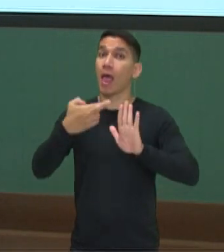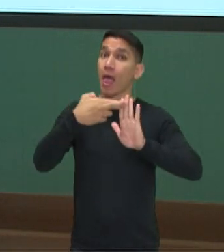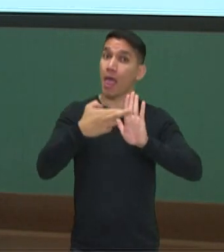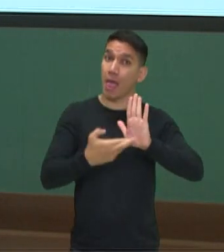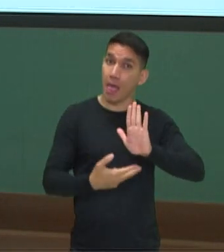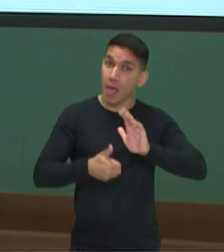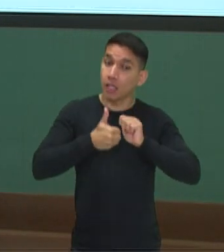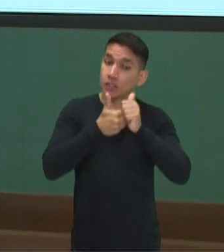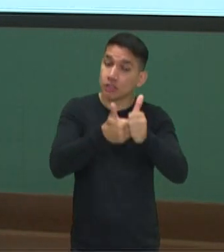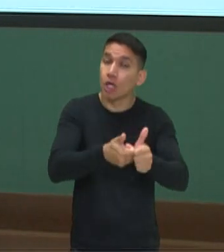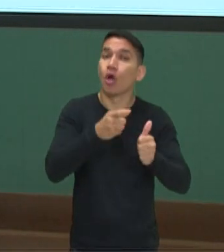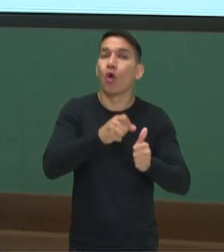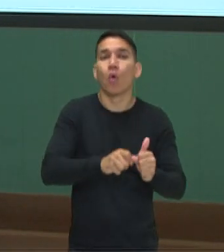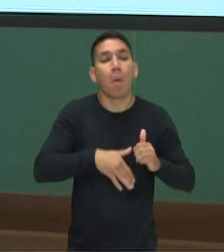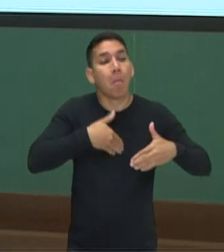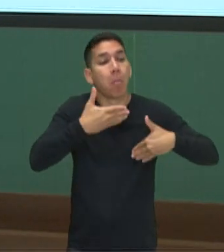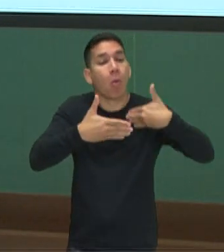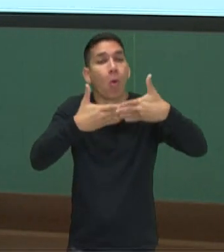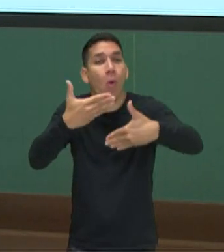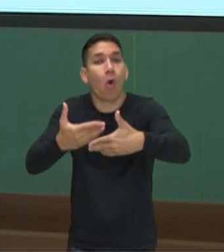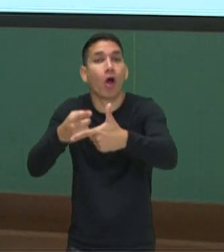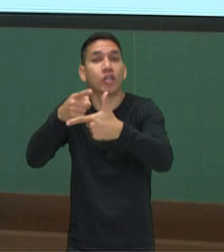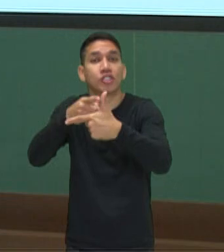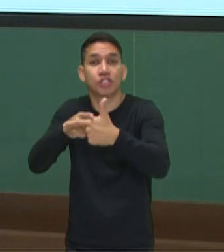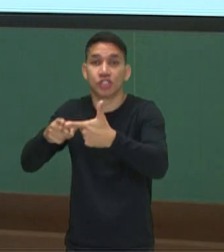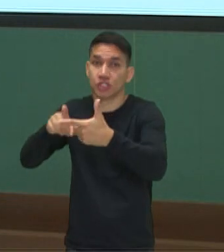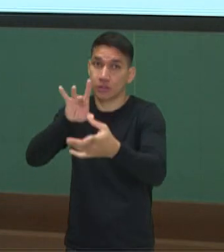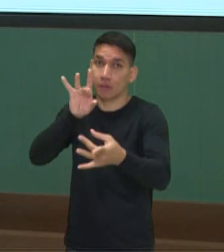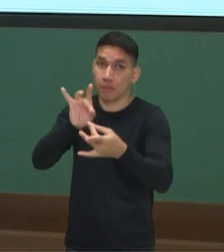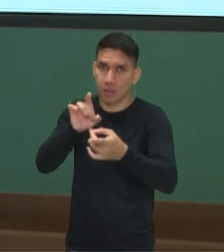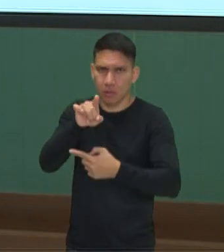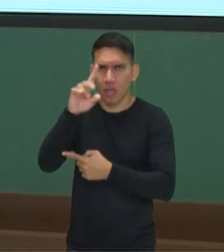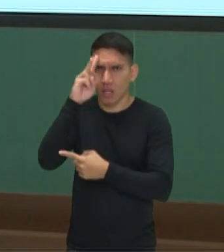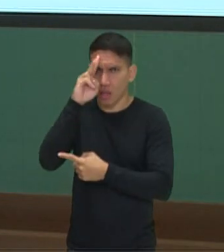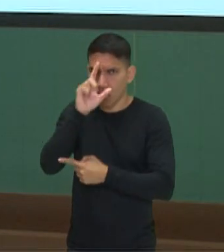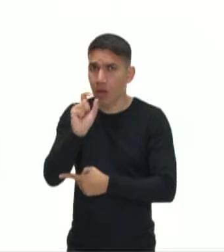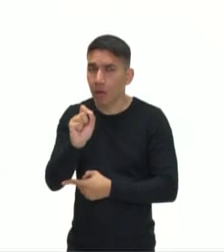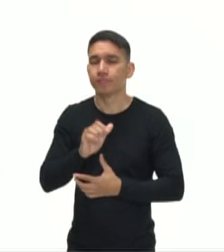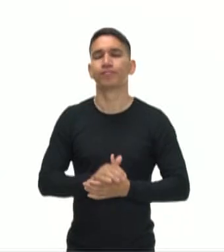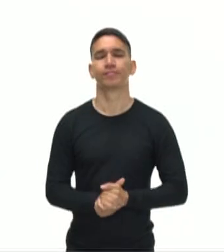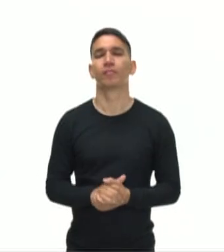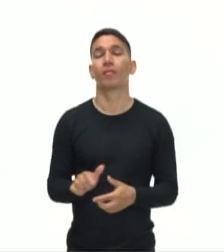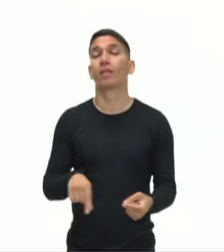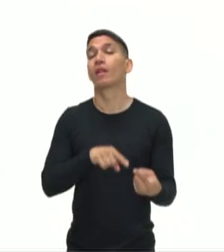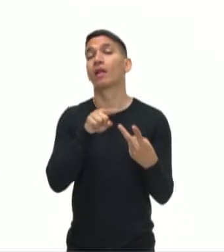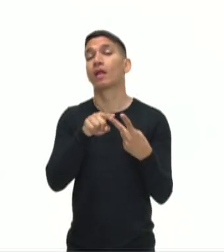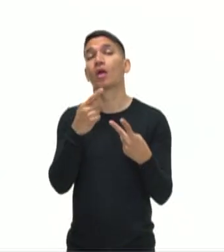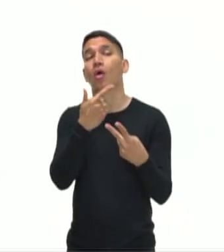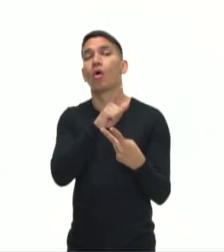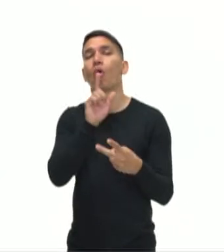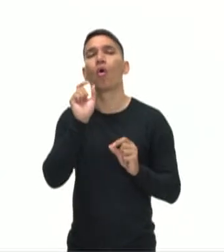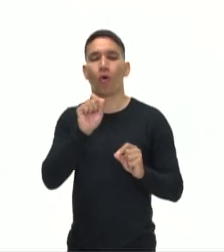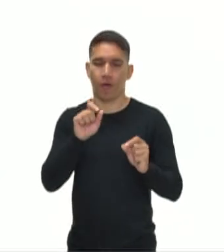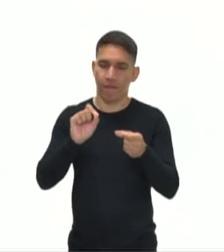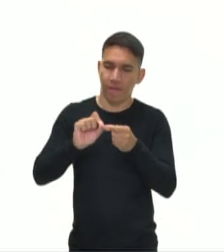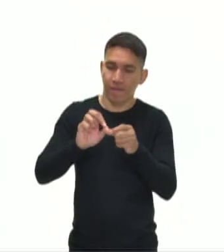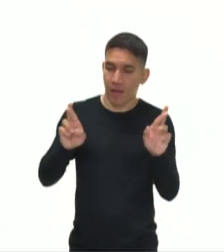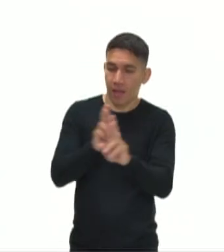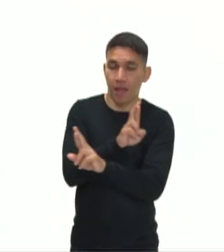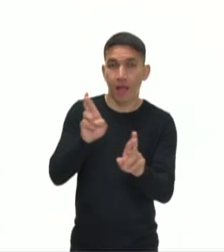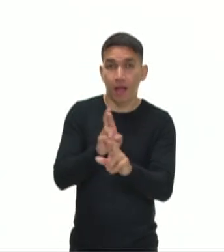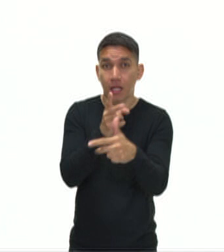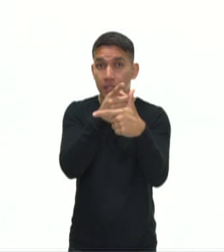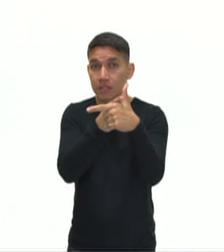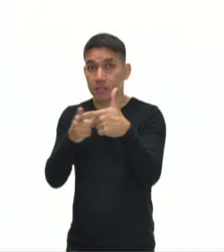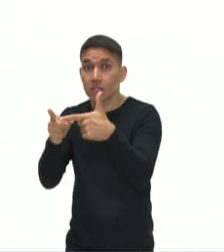regrinha, né, um processo de divisão especial. Lembra-se dele? E também aplicar a relação fundamental da